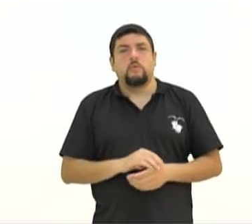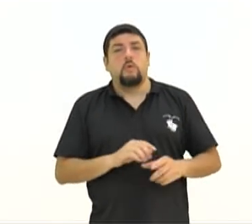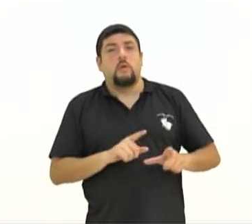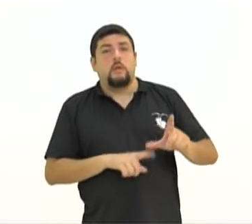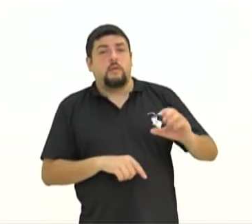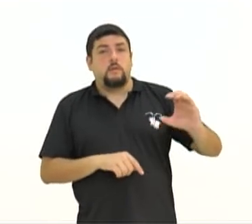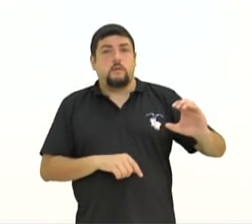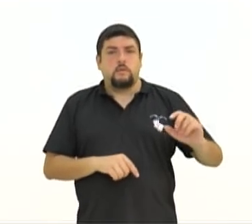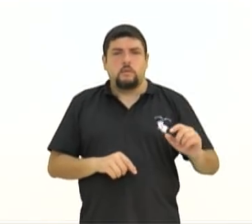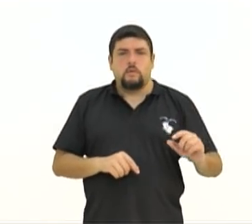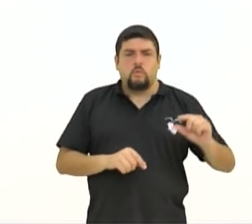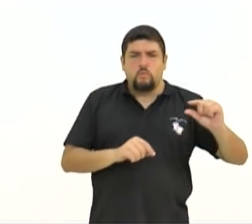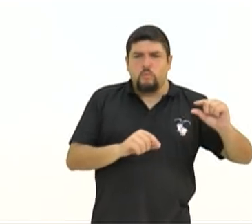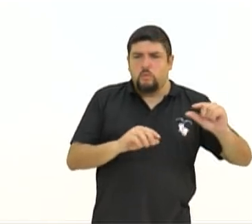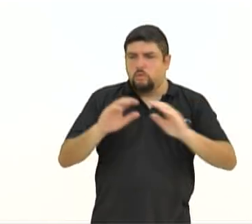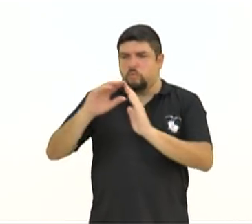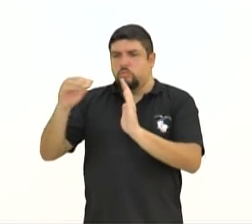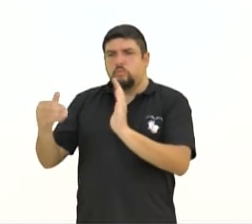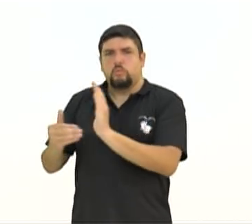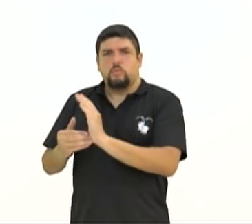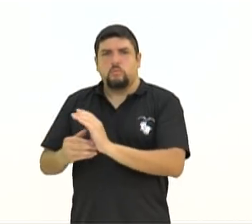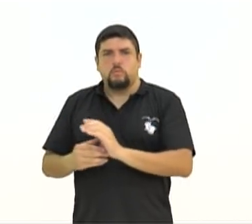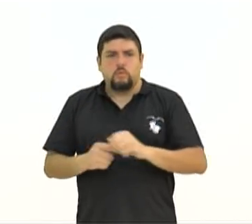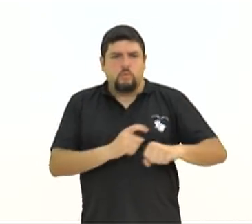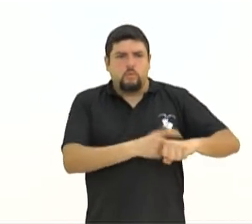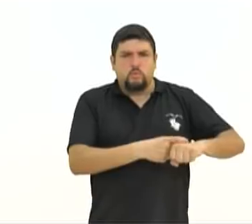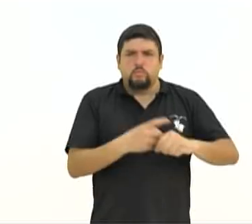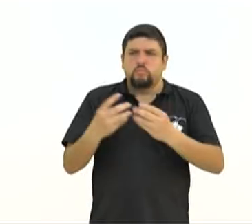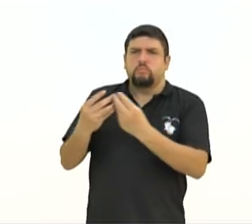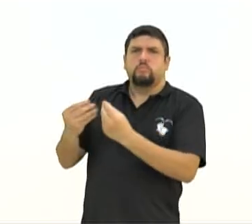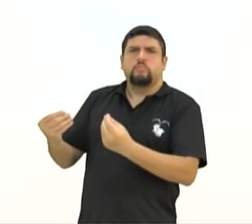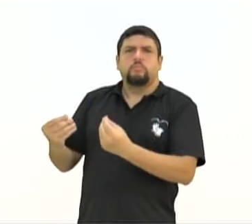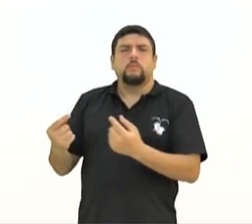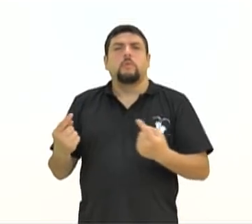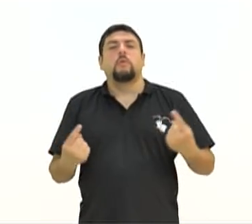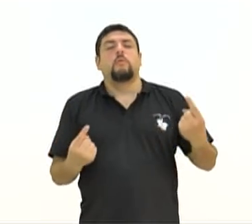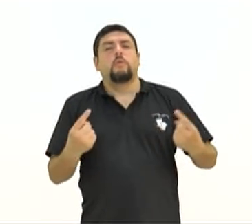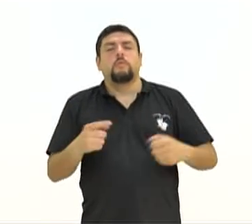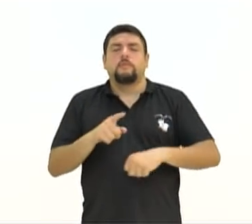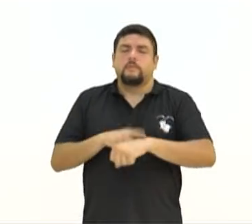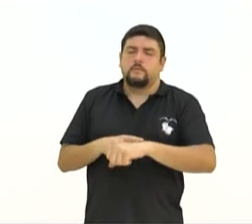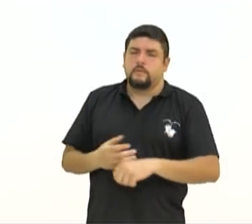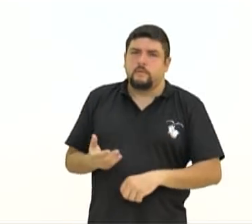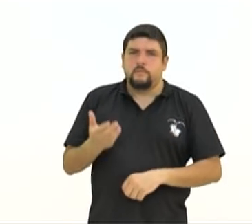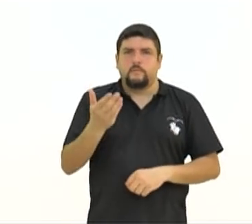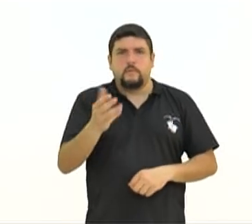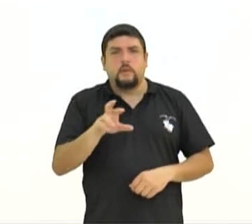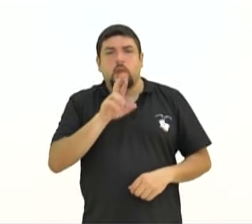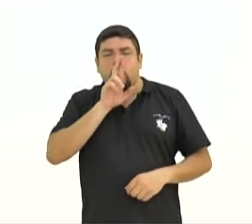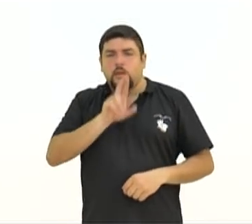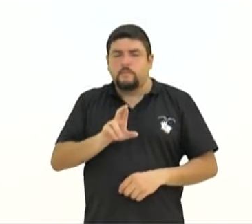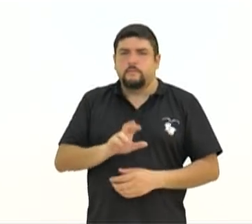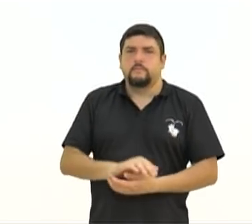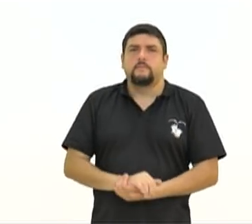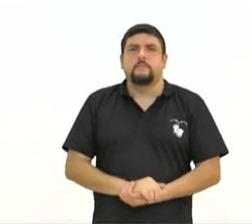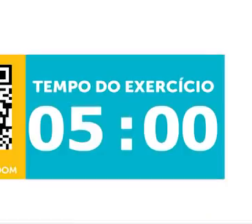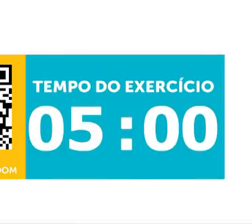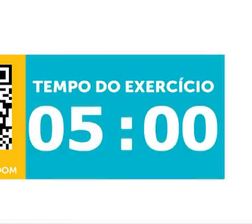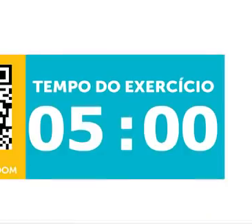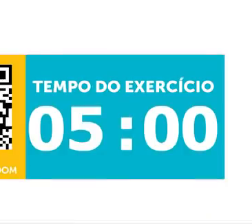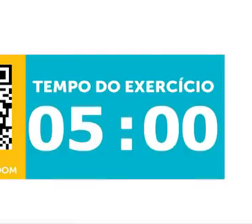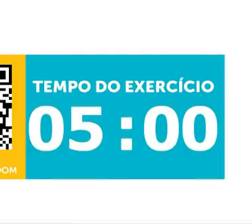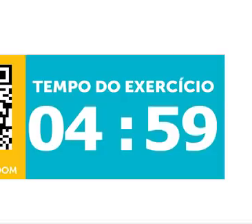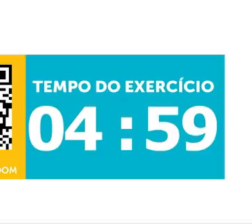parte pelo todo, ou D o concreto pelo abstrato. Então, um tempo para vocês assinalarem uma das alternativas.